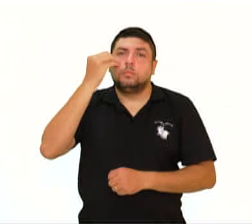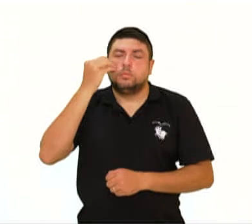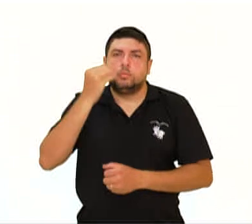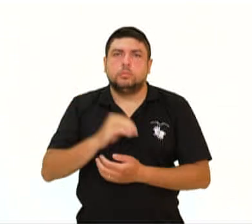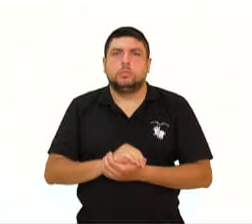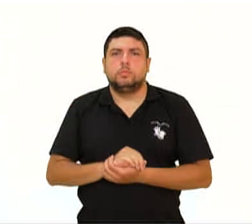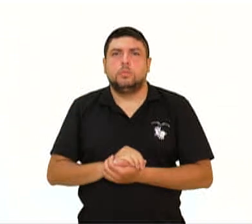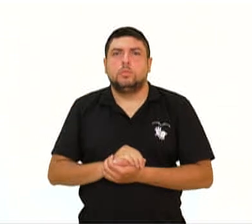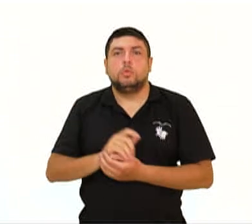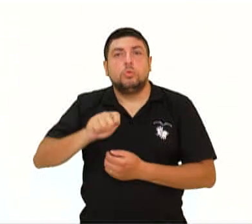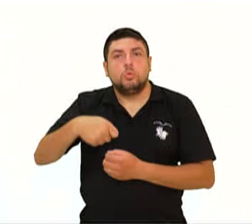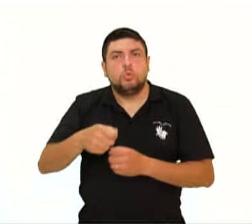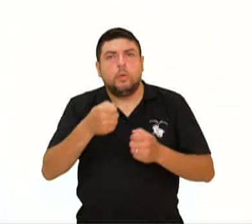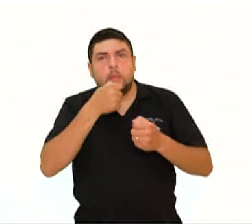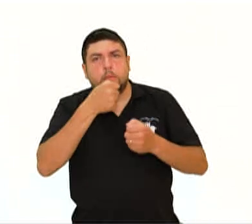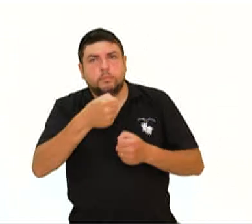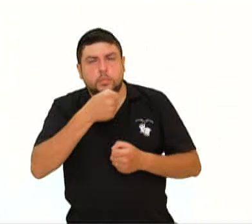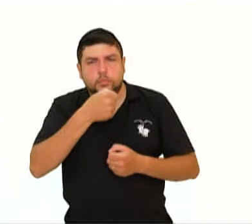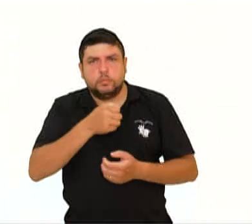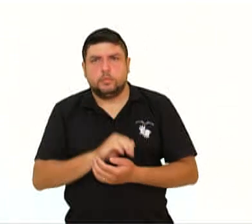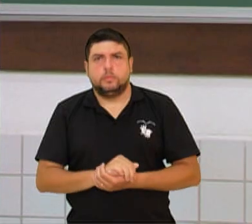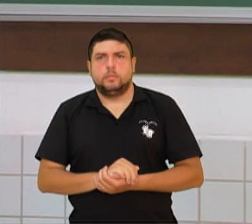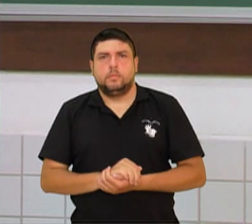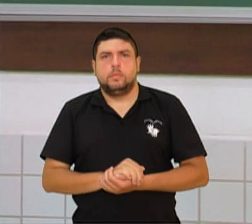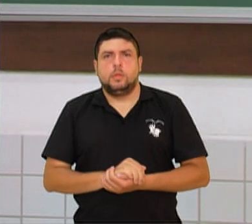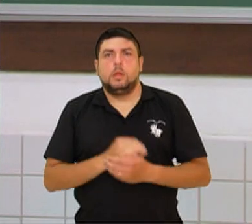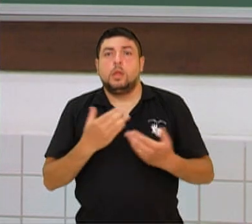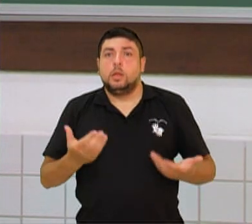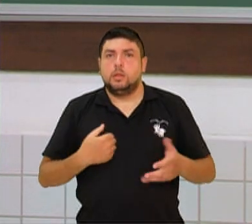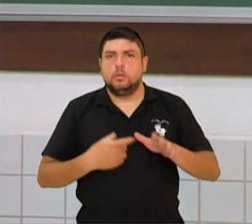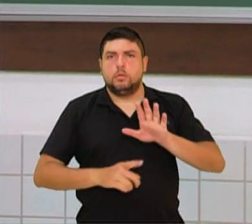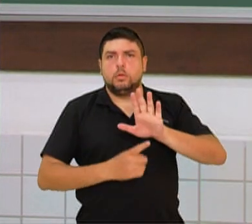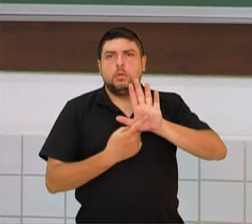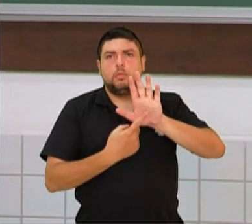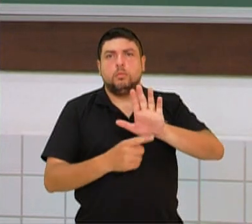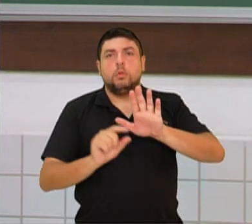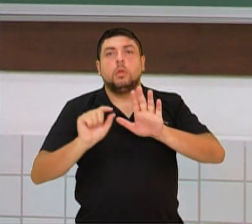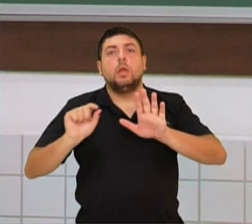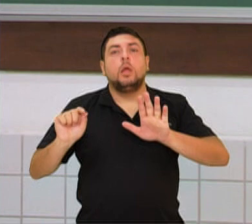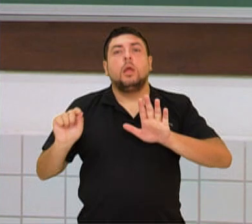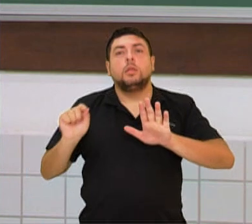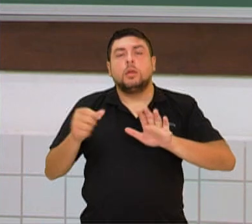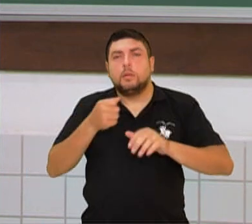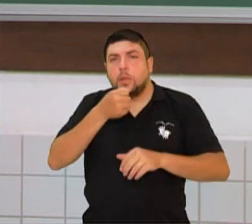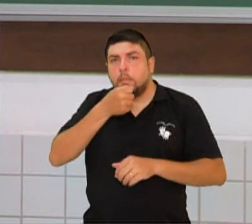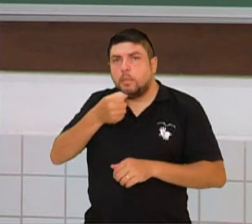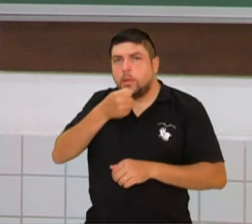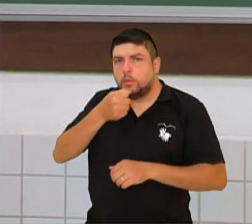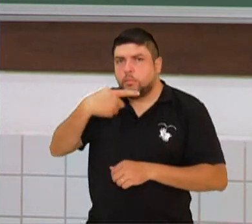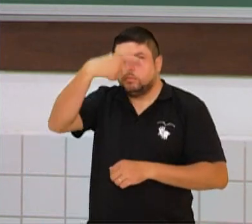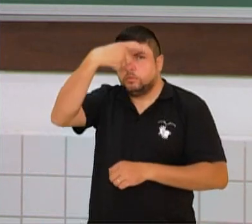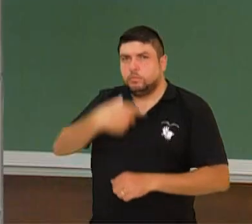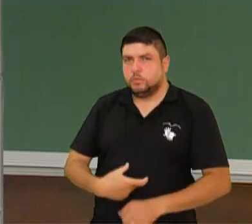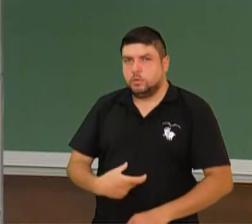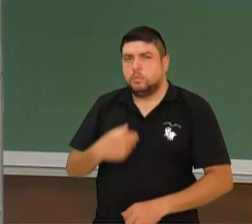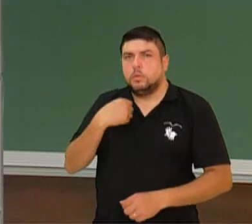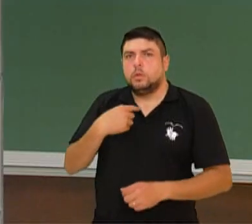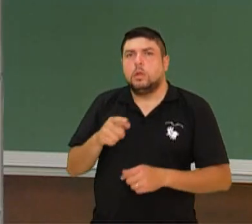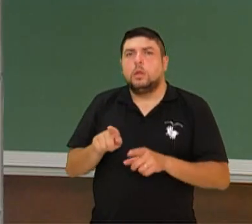relativos à entrevista. Bom, então é mostrado ali quem está fazendo a entrevista,